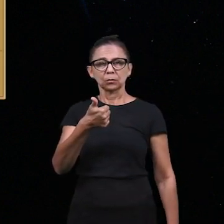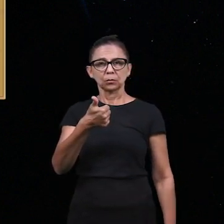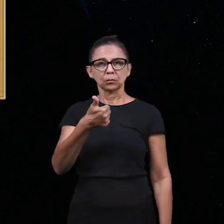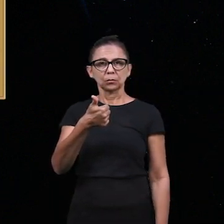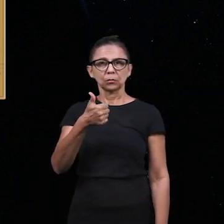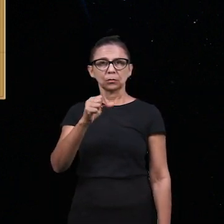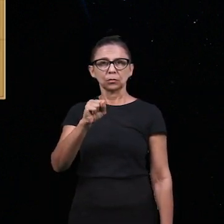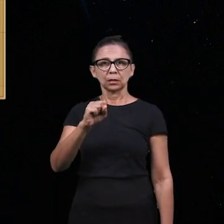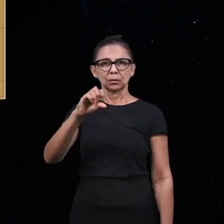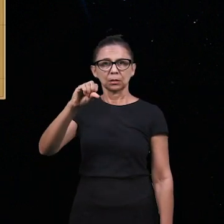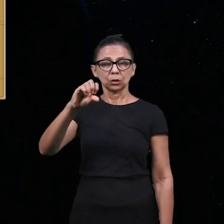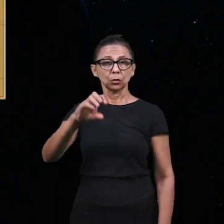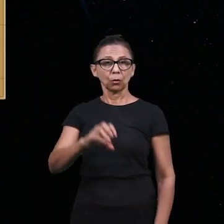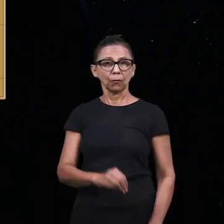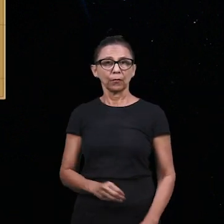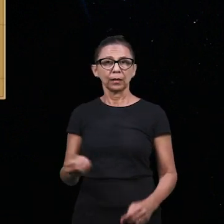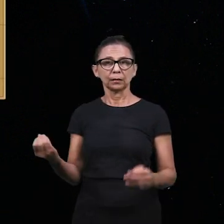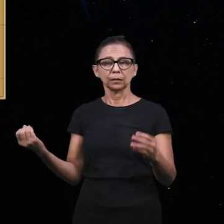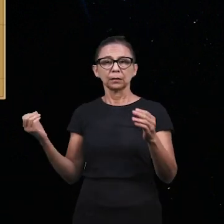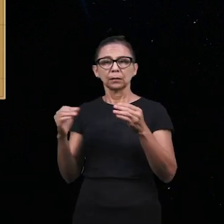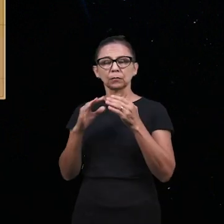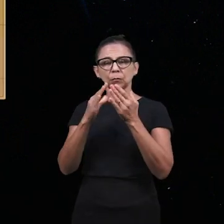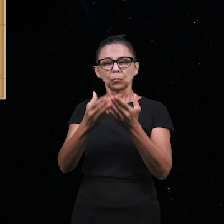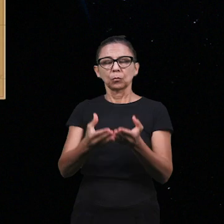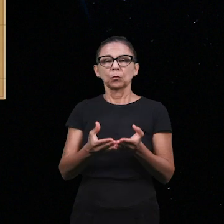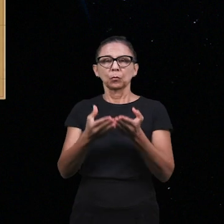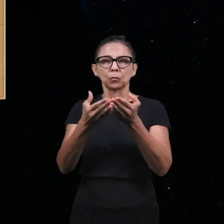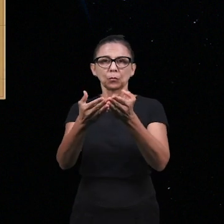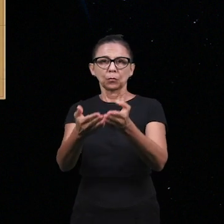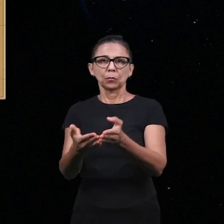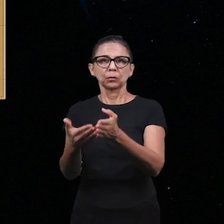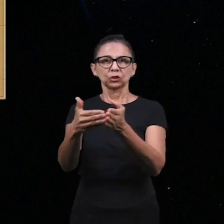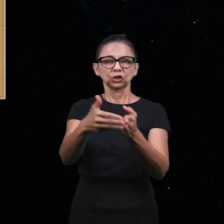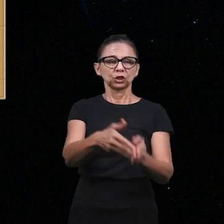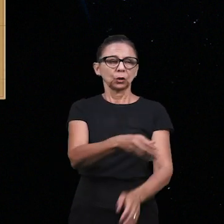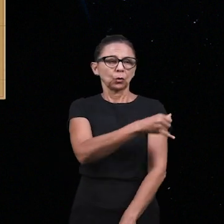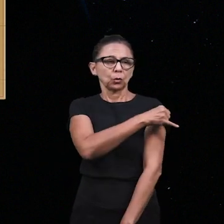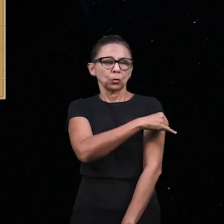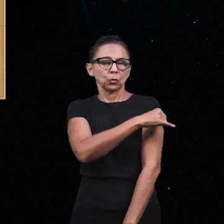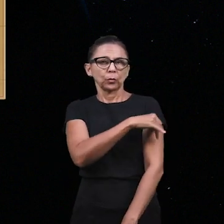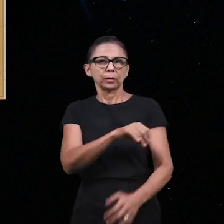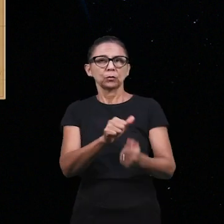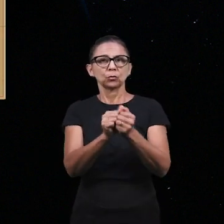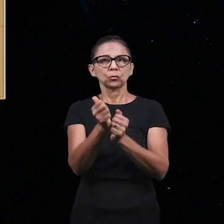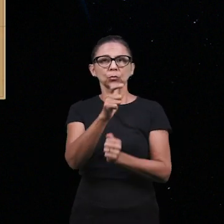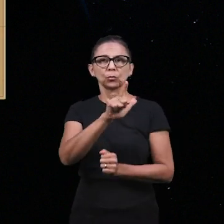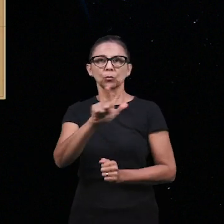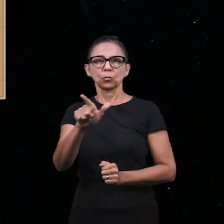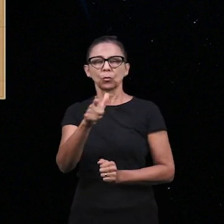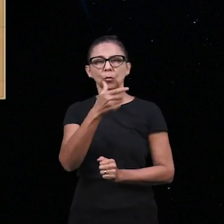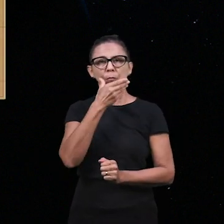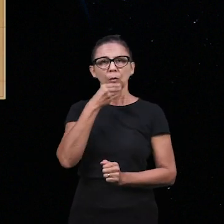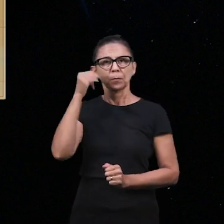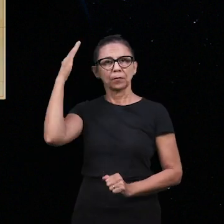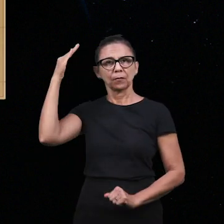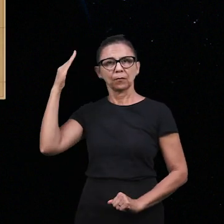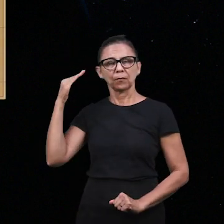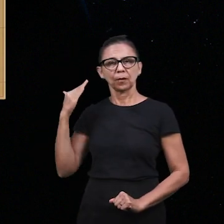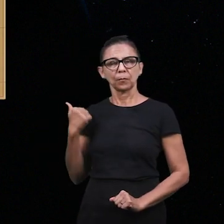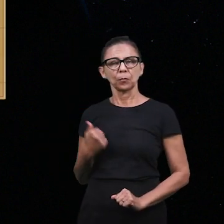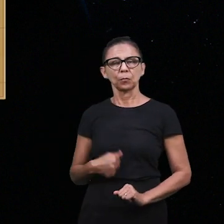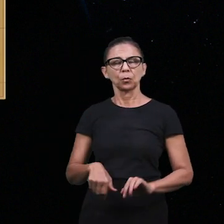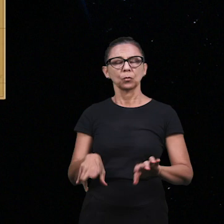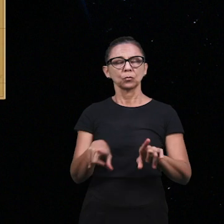no mesmo navio que viajou Salomão Luiz Ginsburg. Foram hospedados e guiados por José Luiz Fernandes